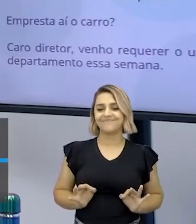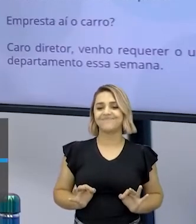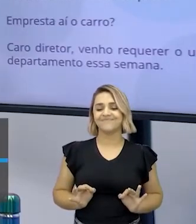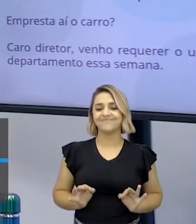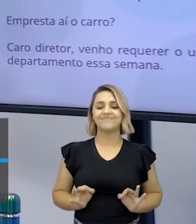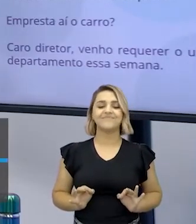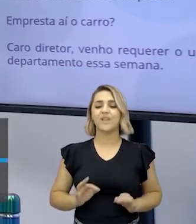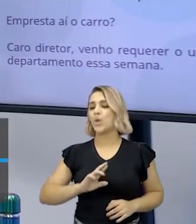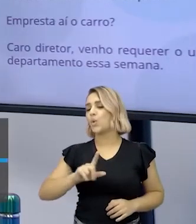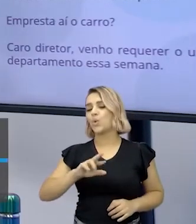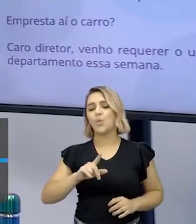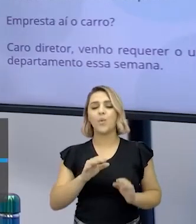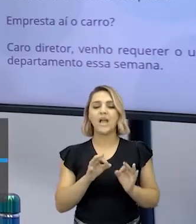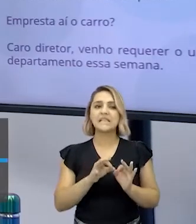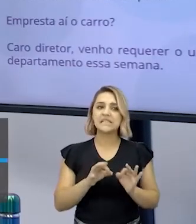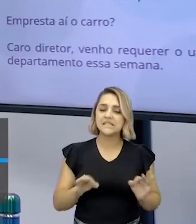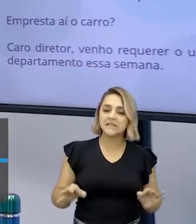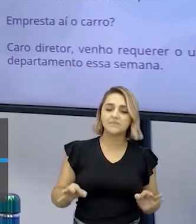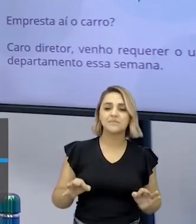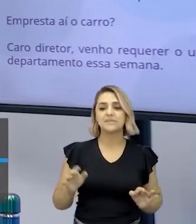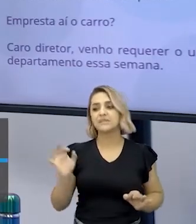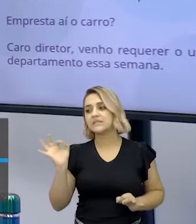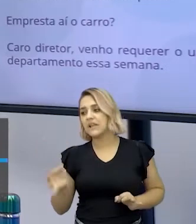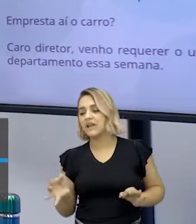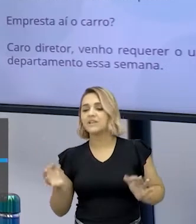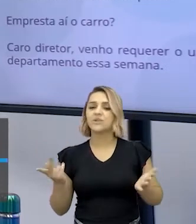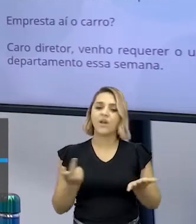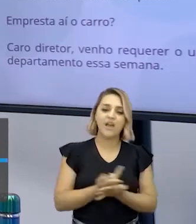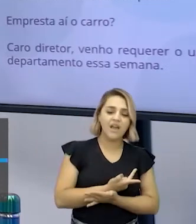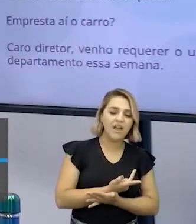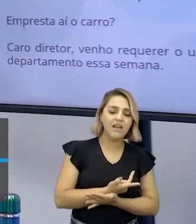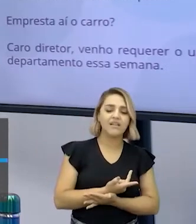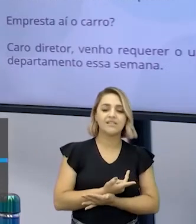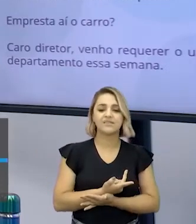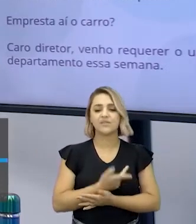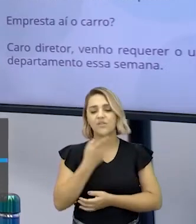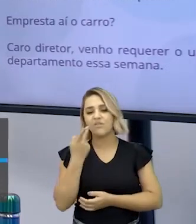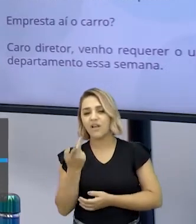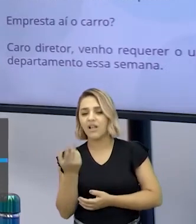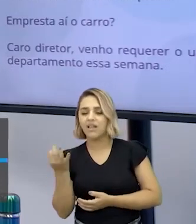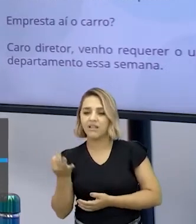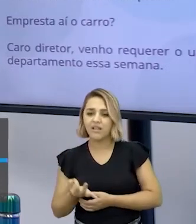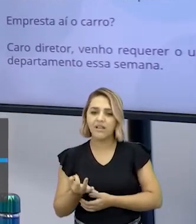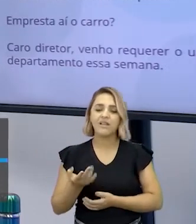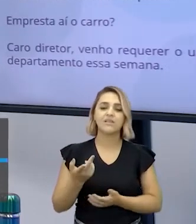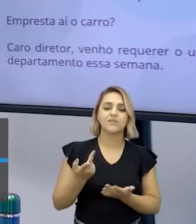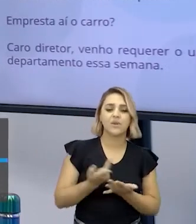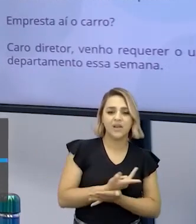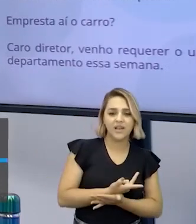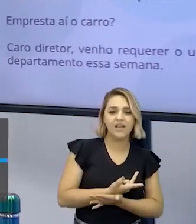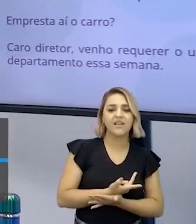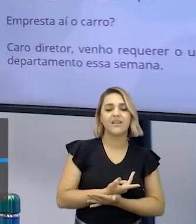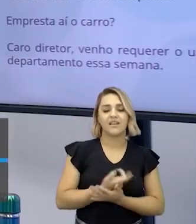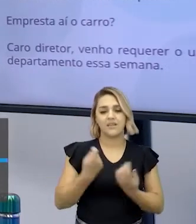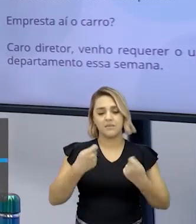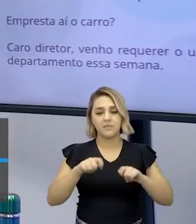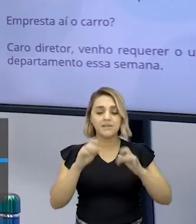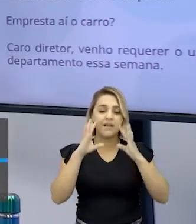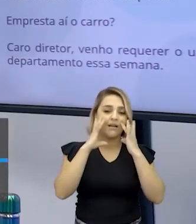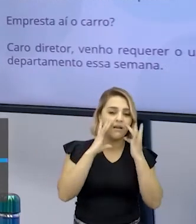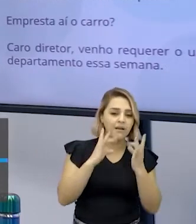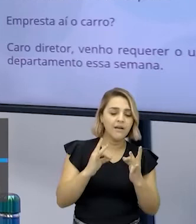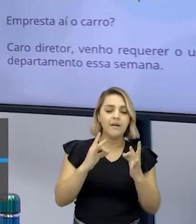tão simples, é correto ou não é correto? Está falando certo ou está falando errado? E sempre dar adequação ao contexto, ao